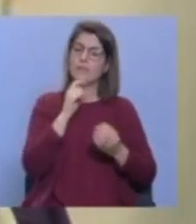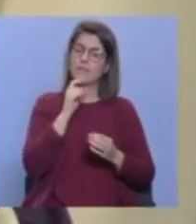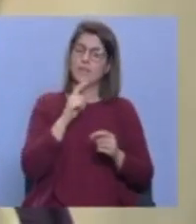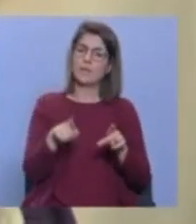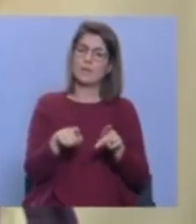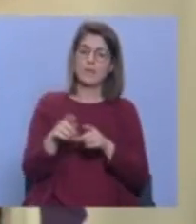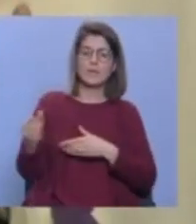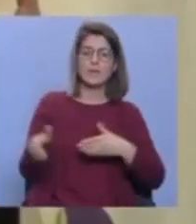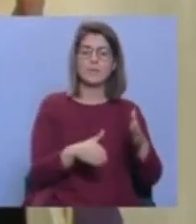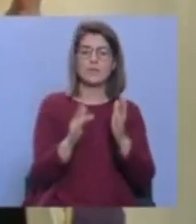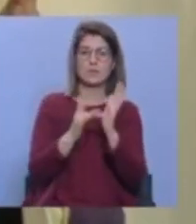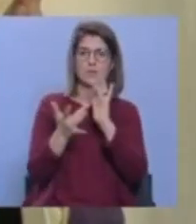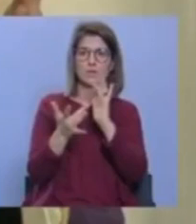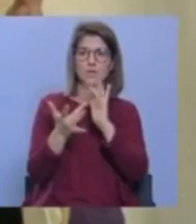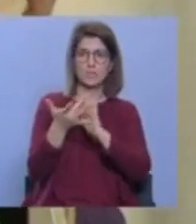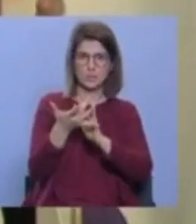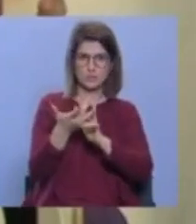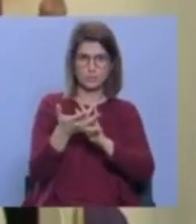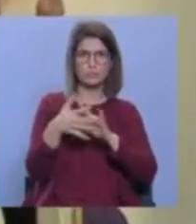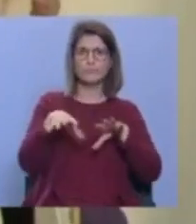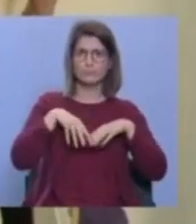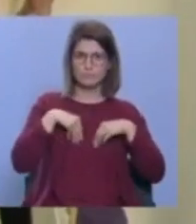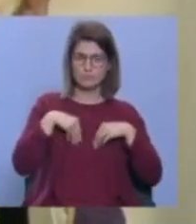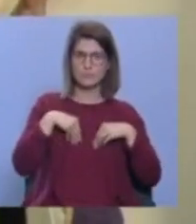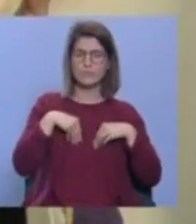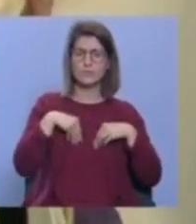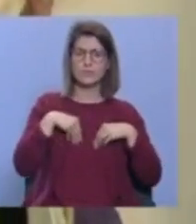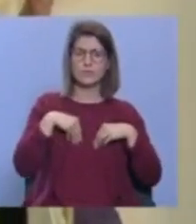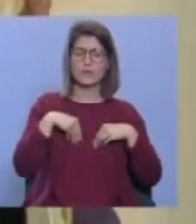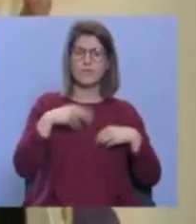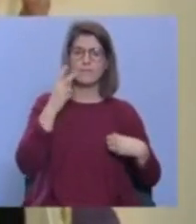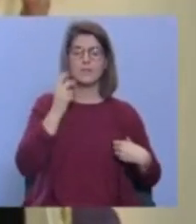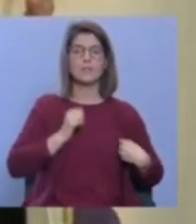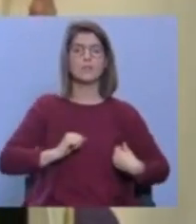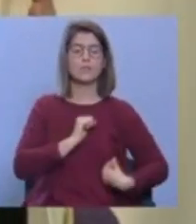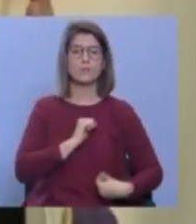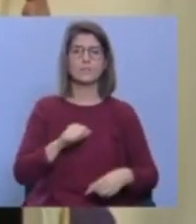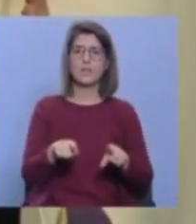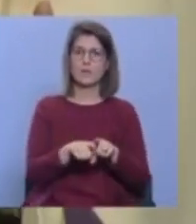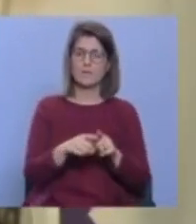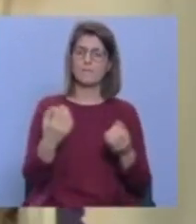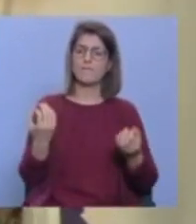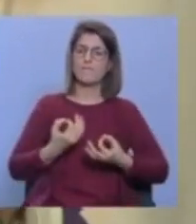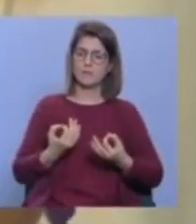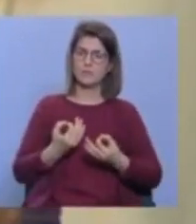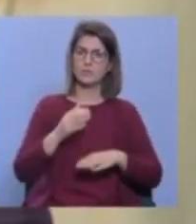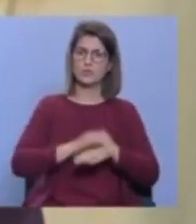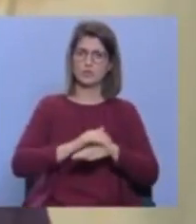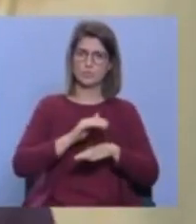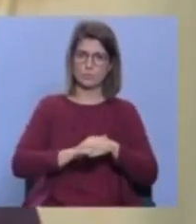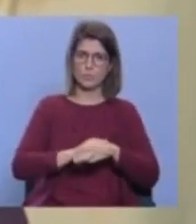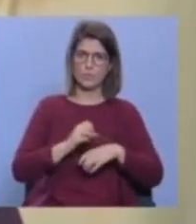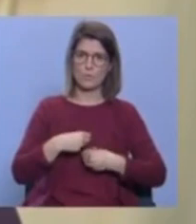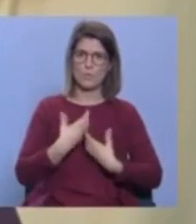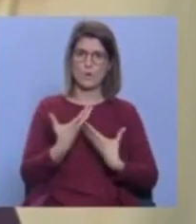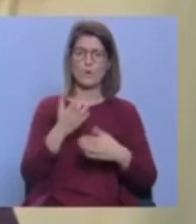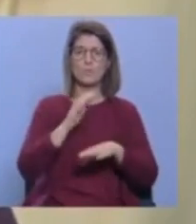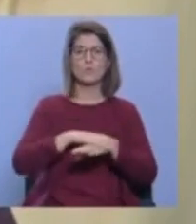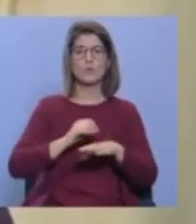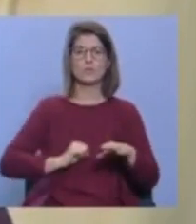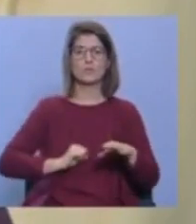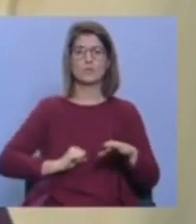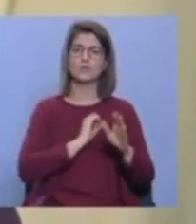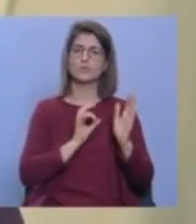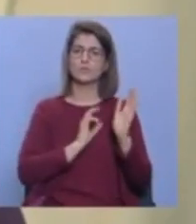Cristo e a nossa vida seja um digno testemunho por nosso Senhor Jesus